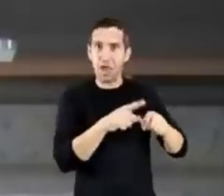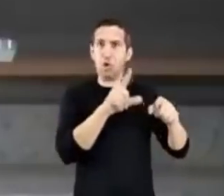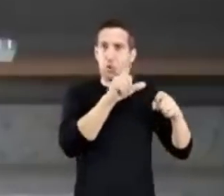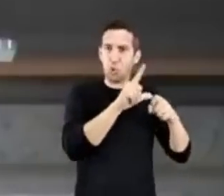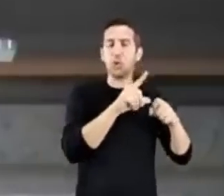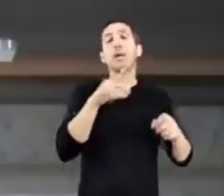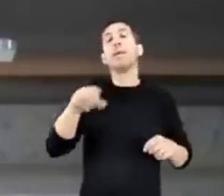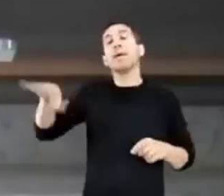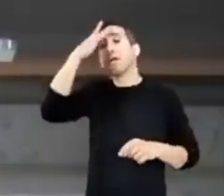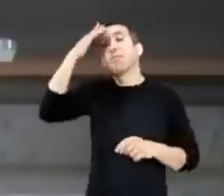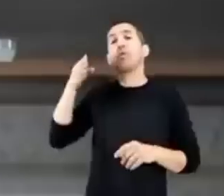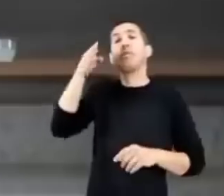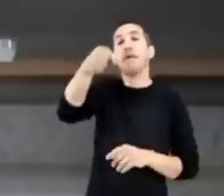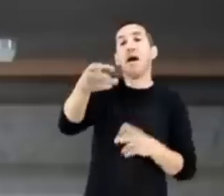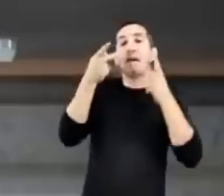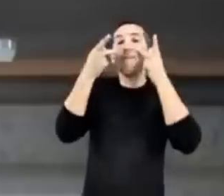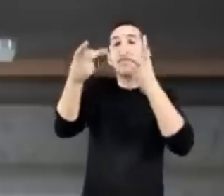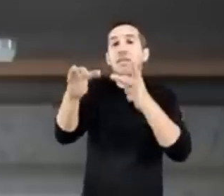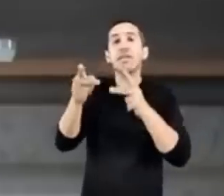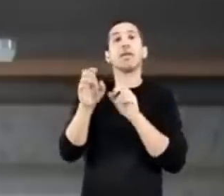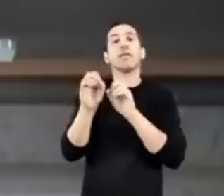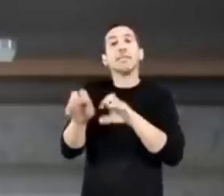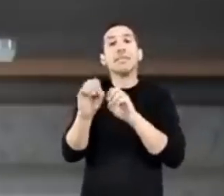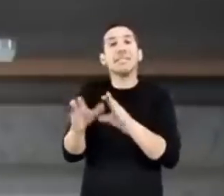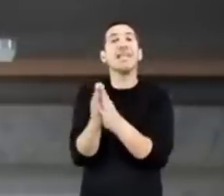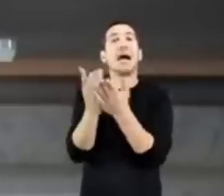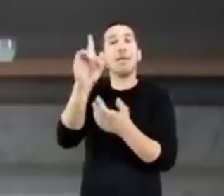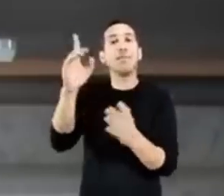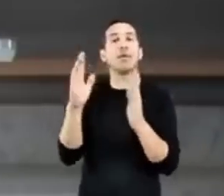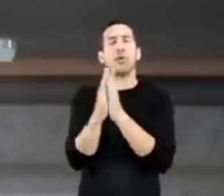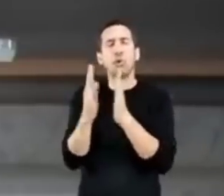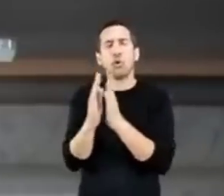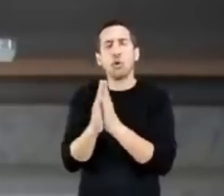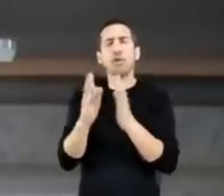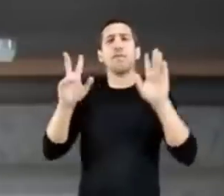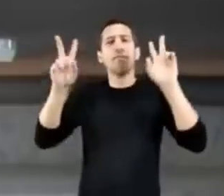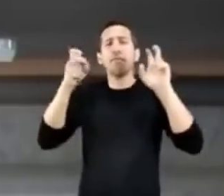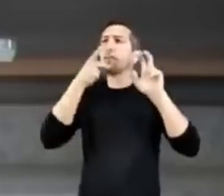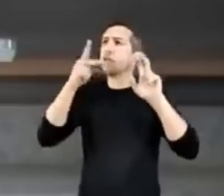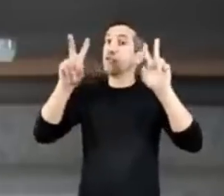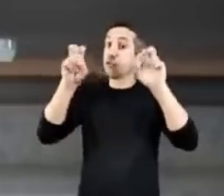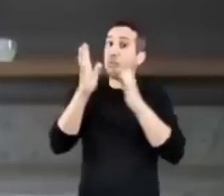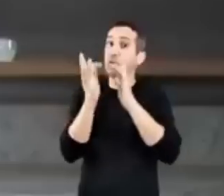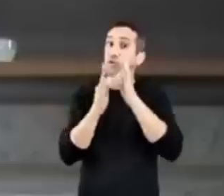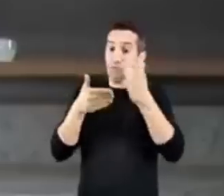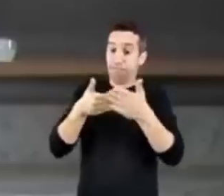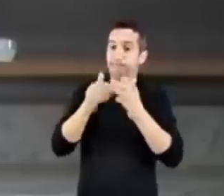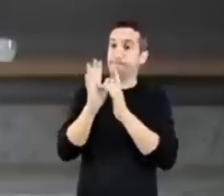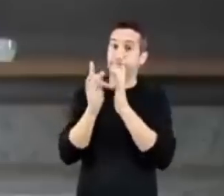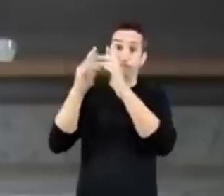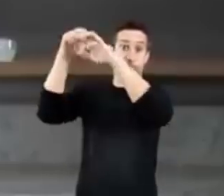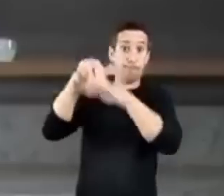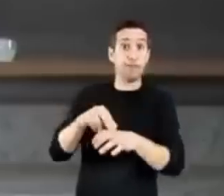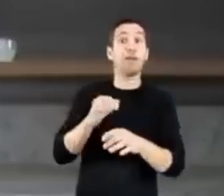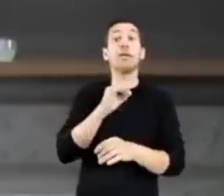bíblico que estão orando com as pessoas que estão falando da volta de Cristo que estão levando a mensagem da salvação eterna